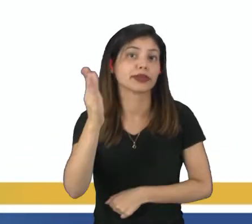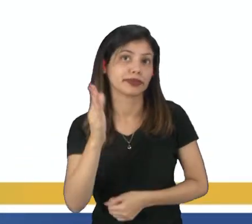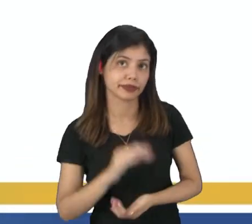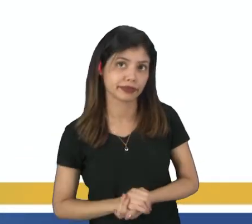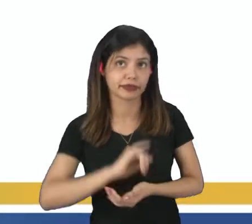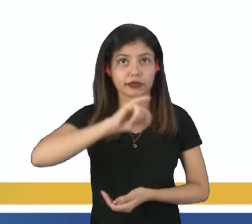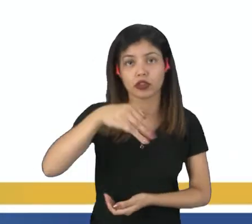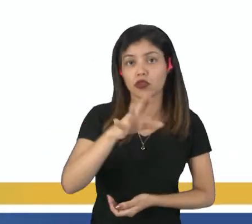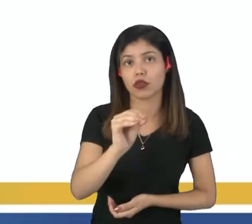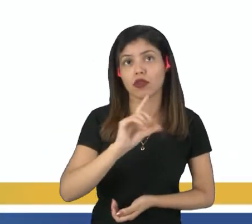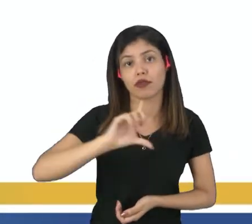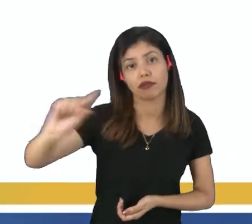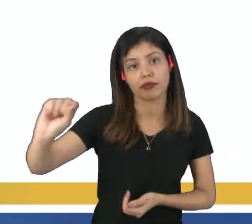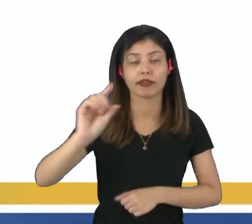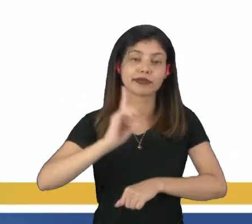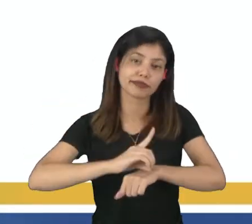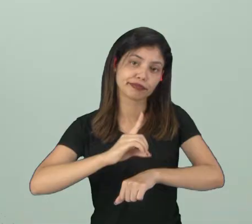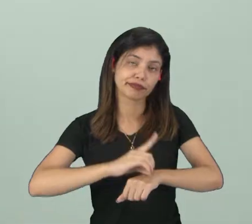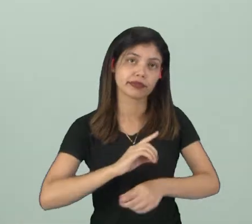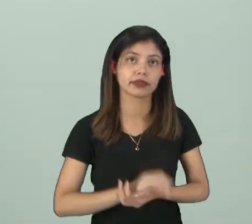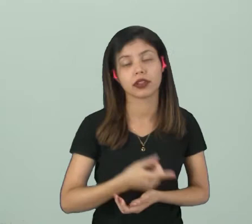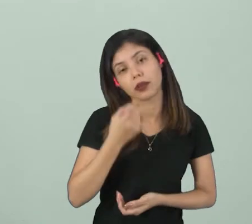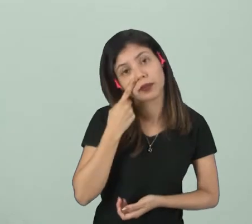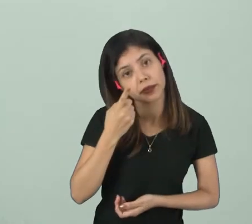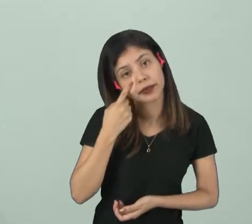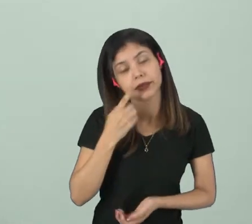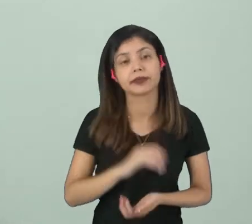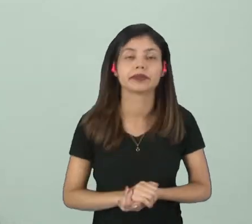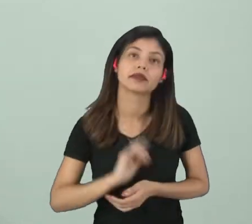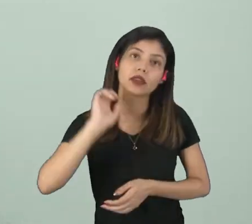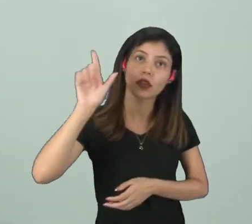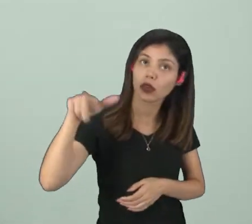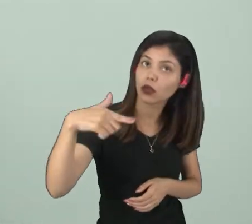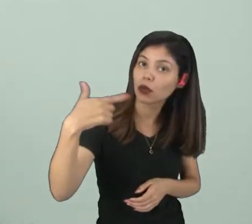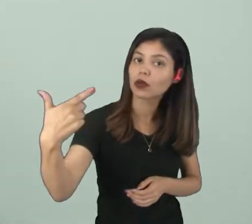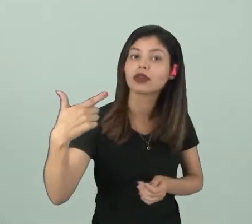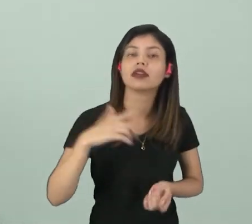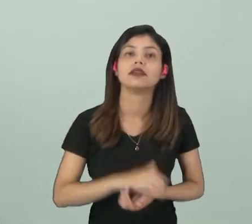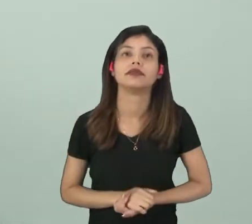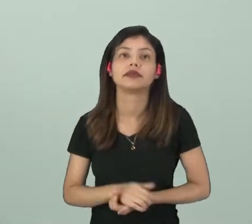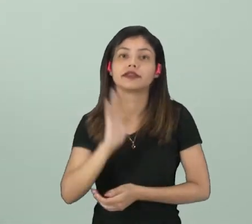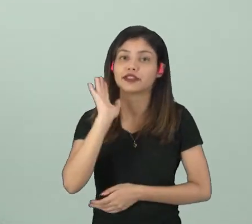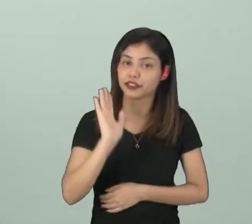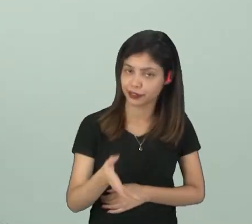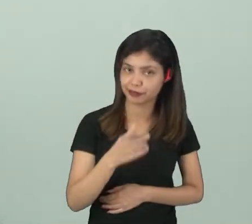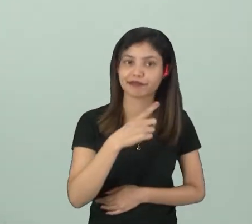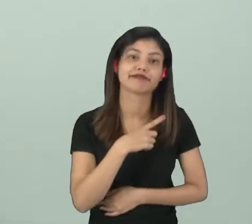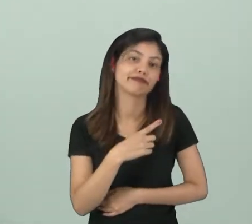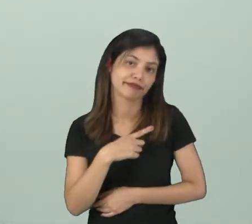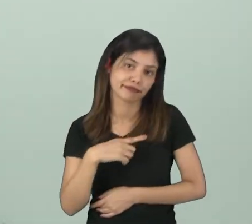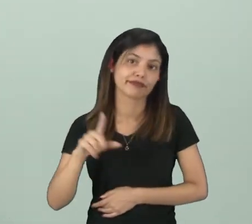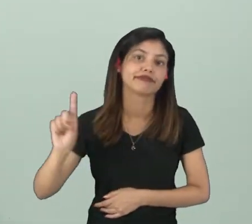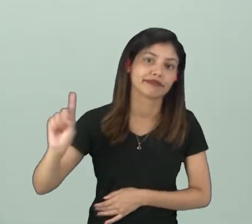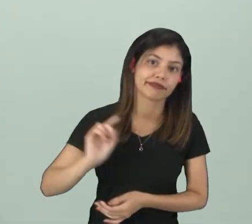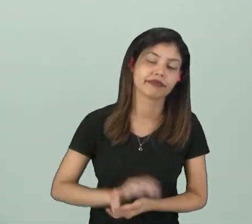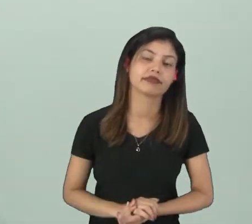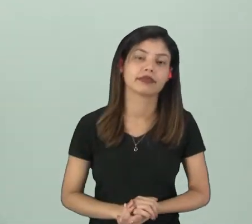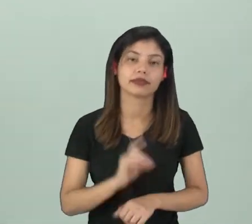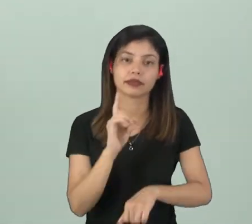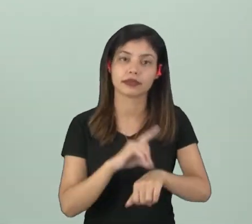vez, Joãozinho foi à diretoria. Observe que outras vezes Joãozinho já teria ido à